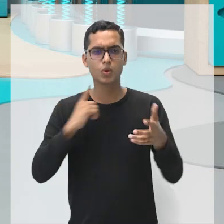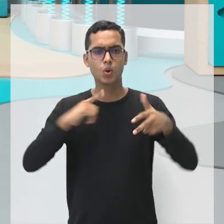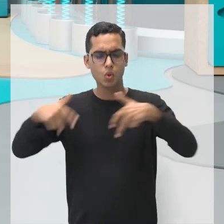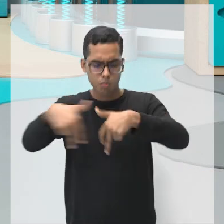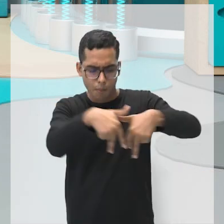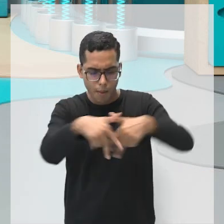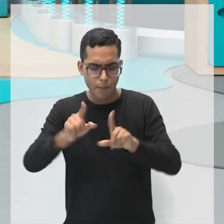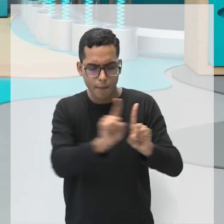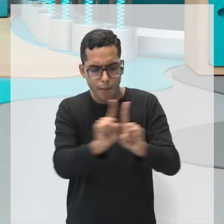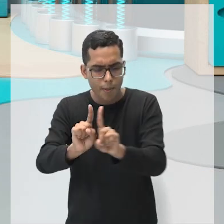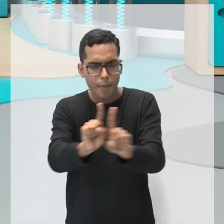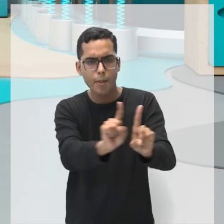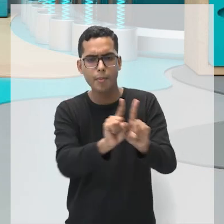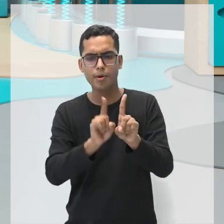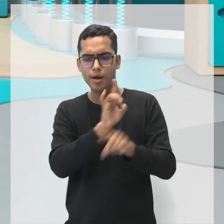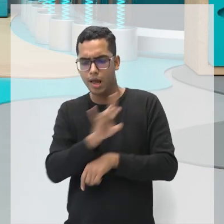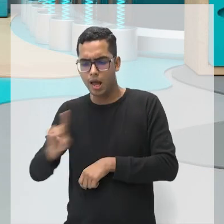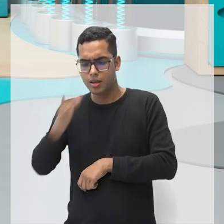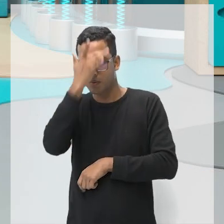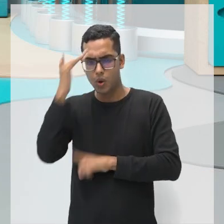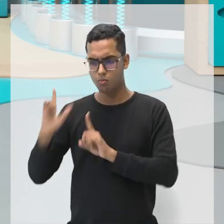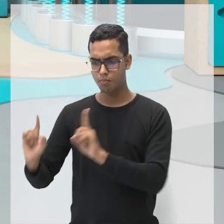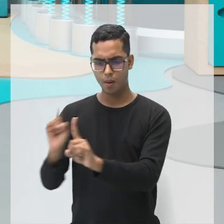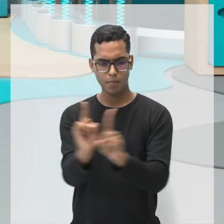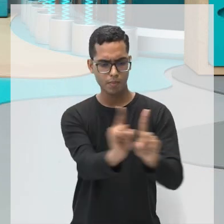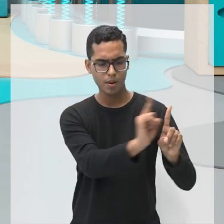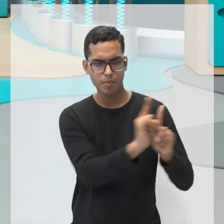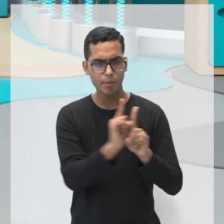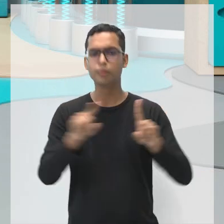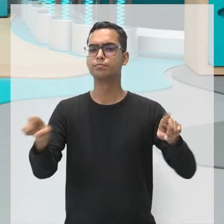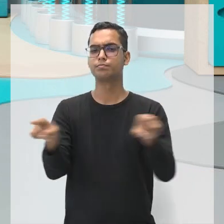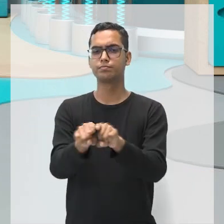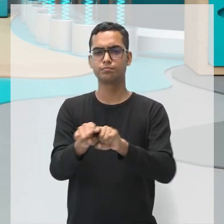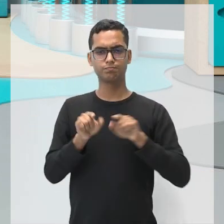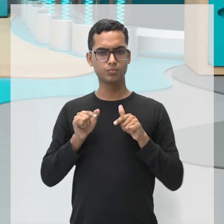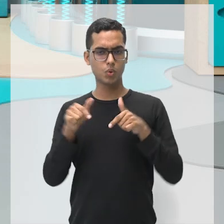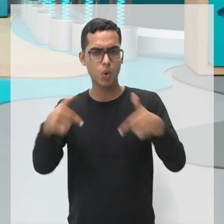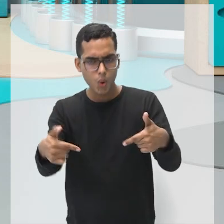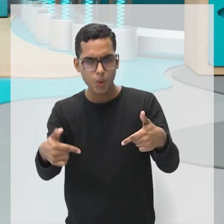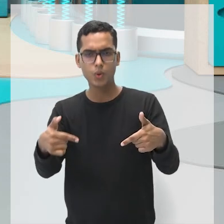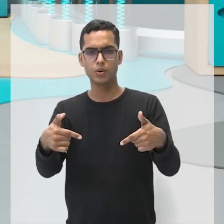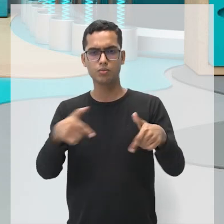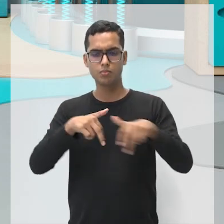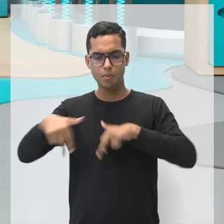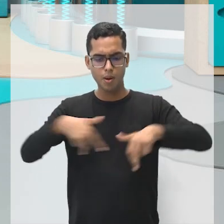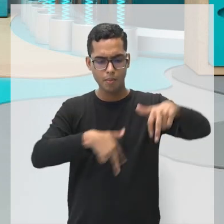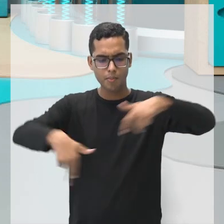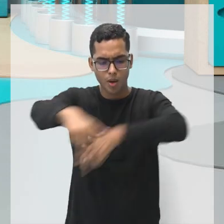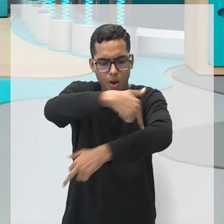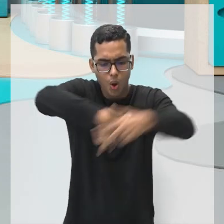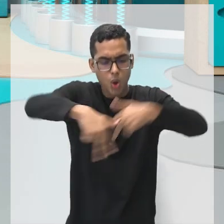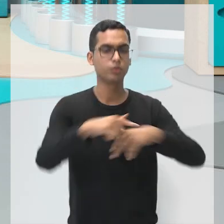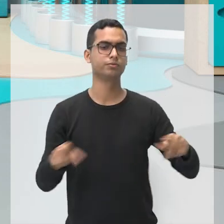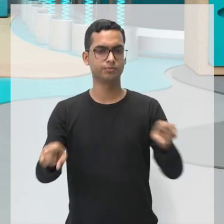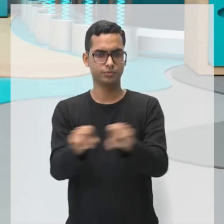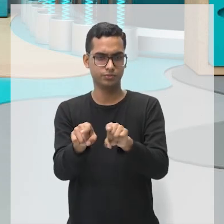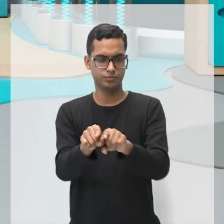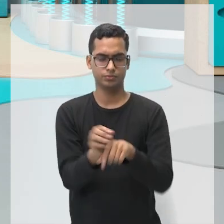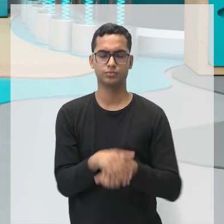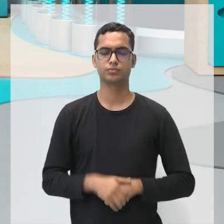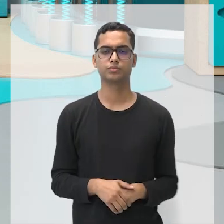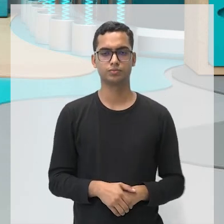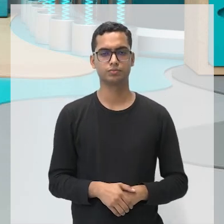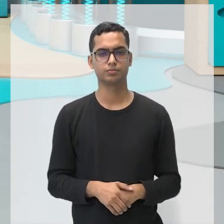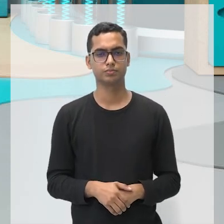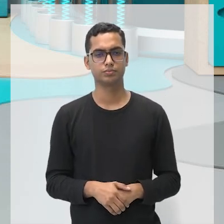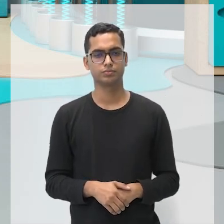marcação individual, assim como o ataque não posicionado durante o jogo. Em grande parte